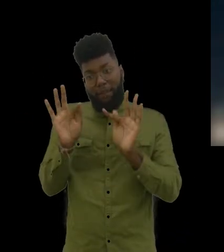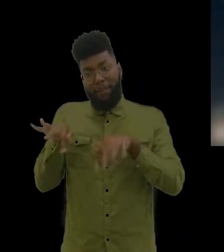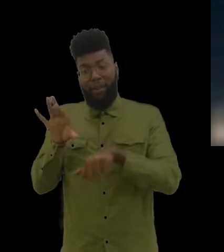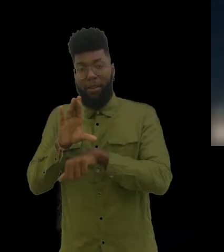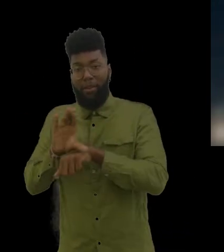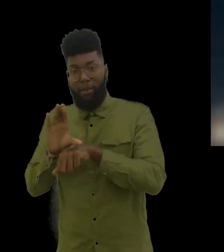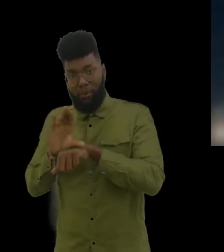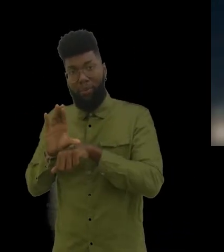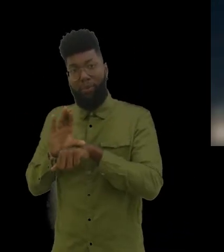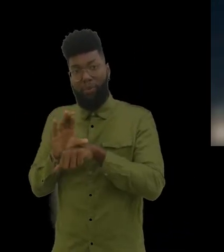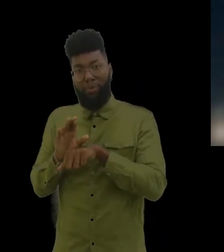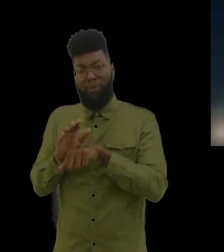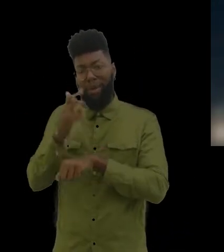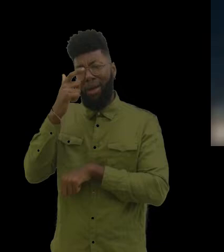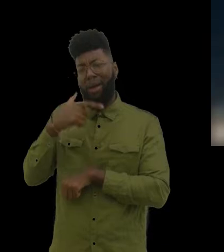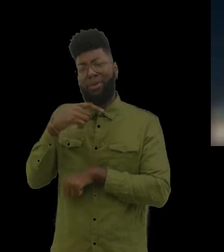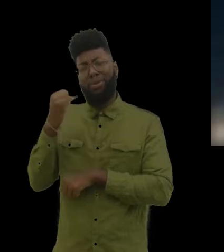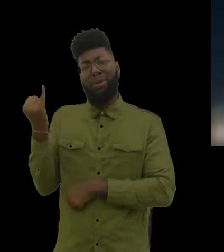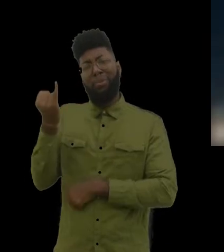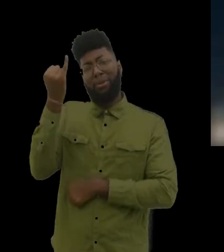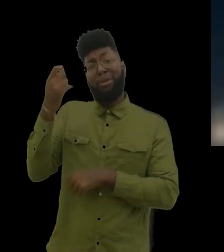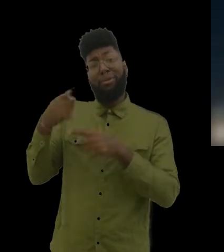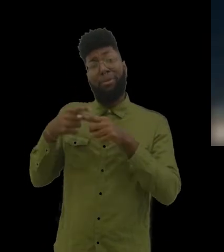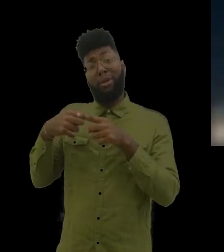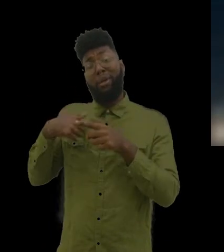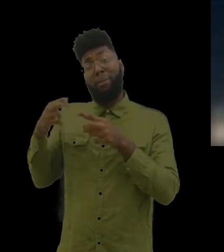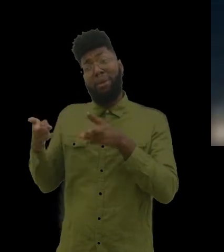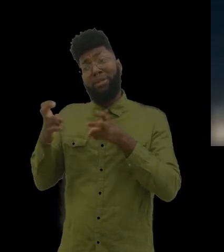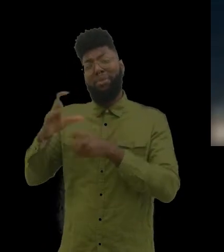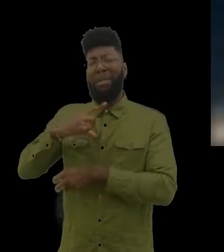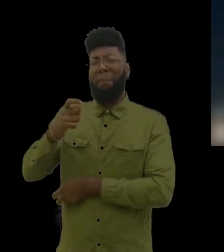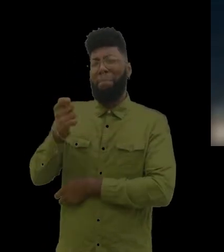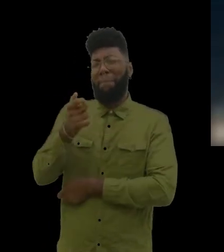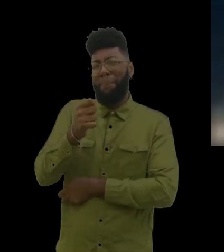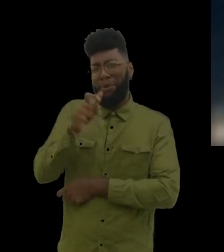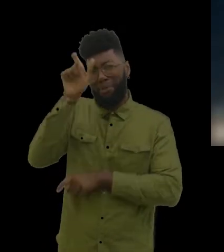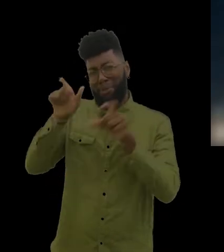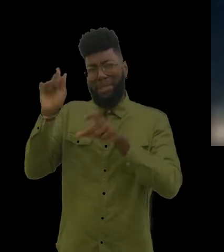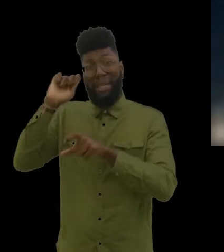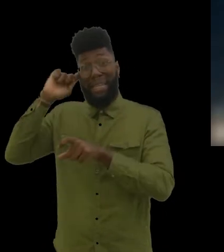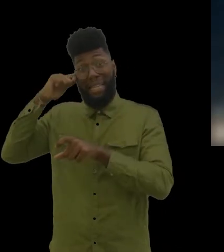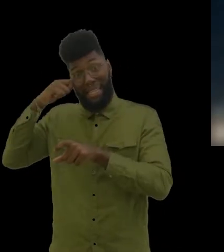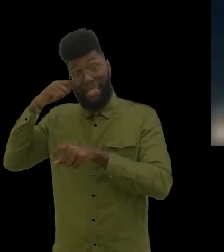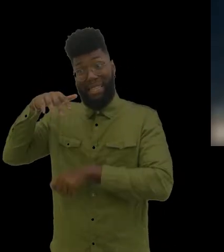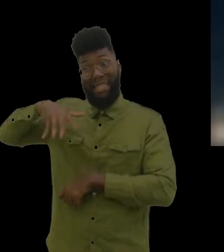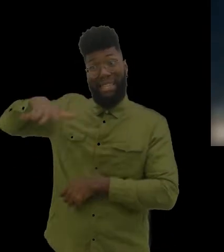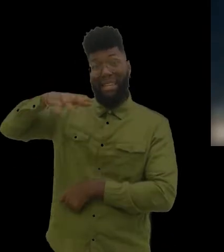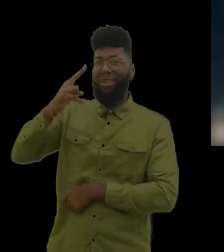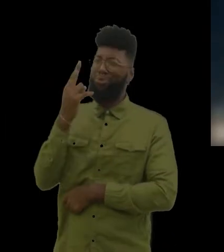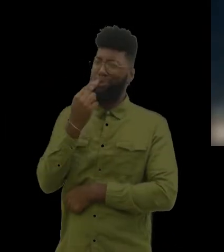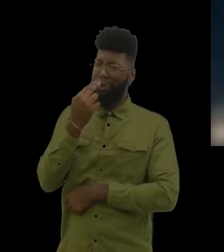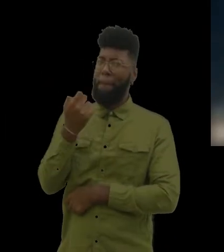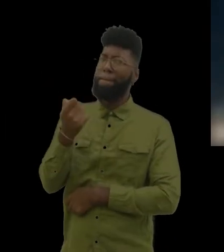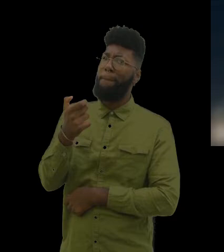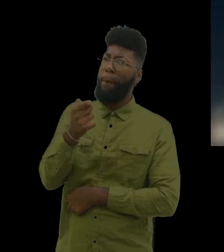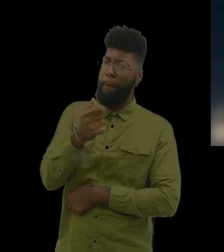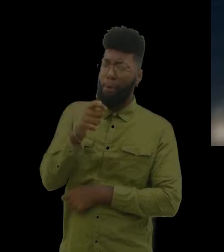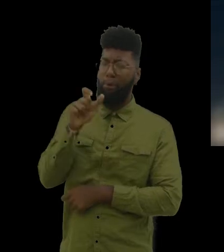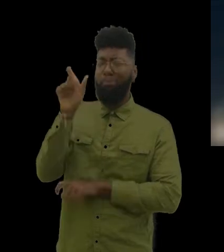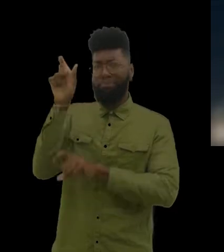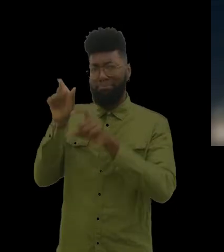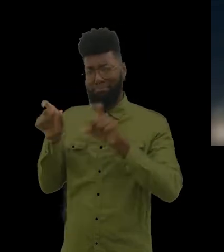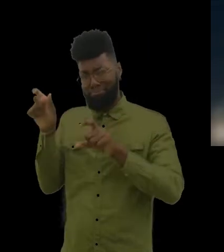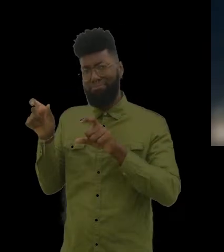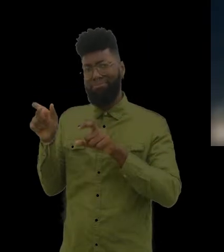Acho que é importante, né? São poucos nutricionistas negros dentro da área da nutrição, né? Então, pelo menos ser um nome aí, eu já